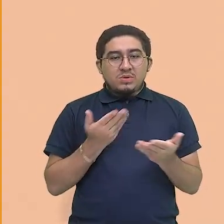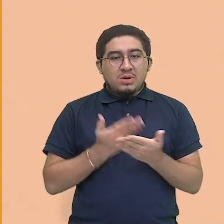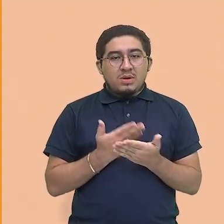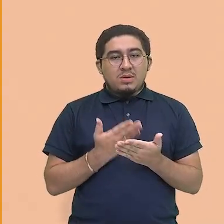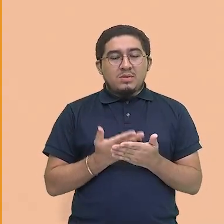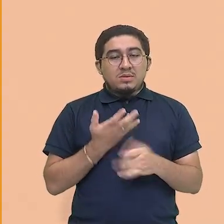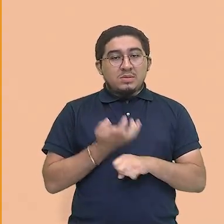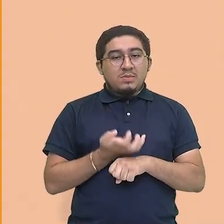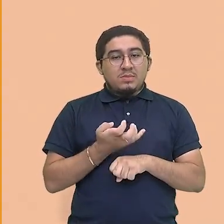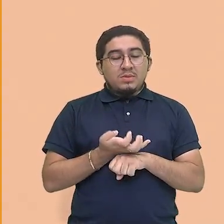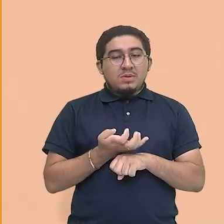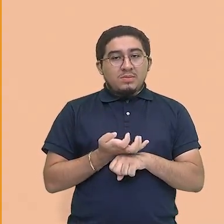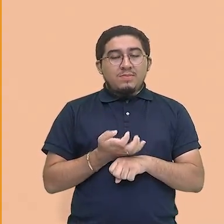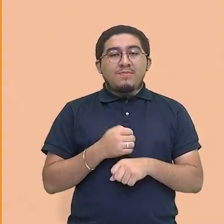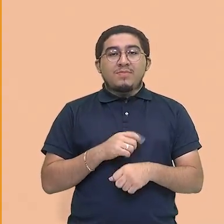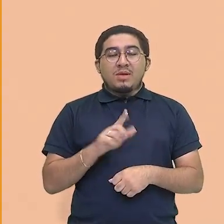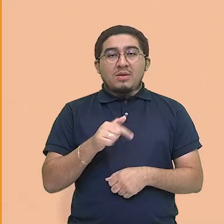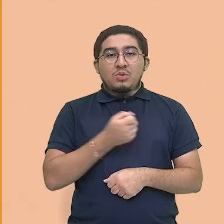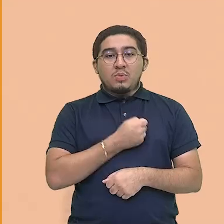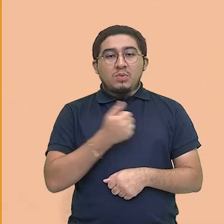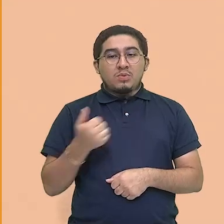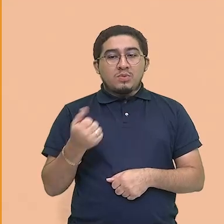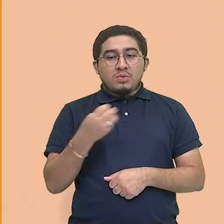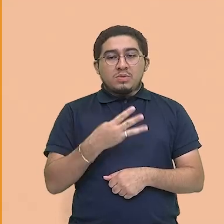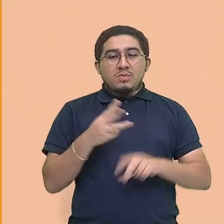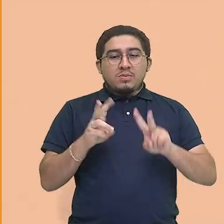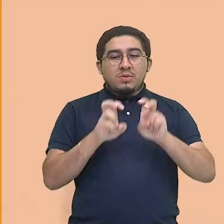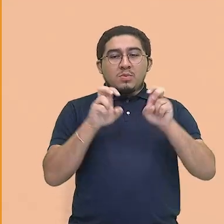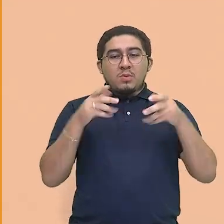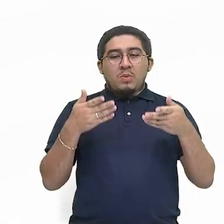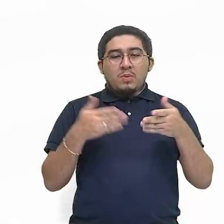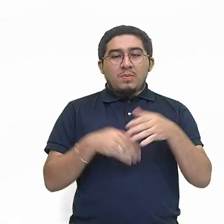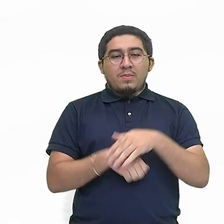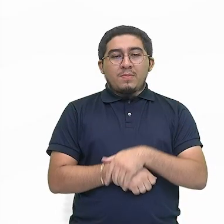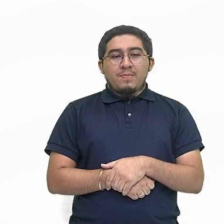de número 13, que tem como objeto de conhecimento